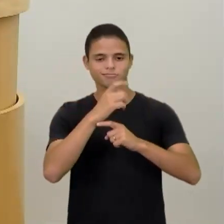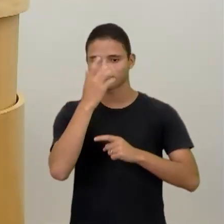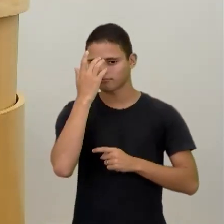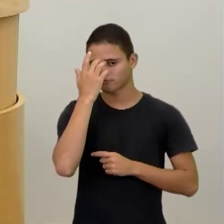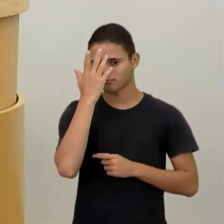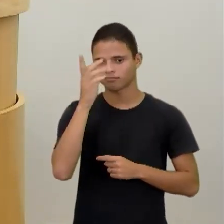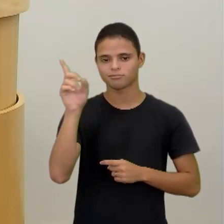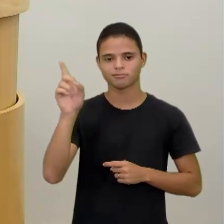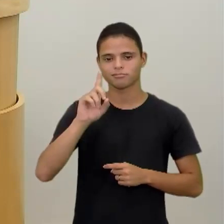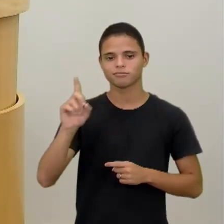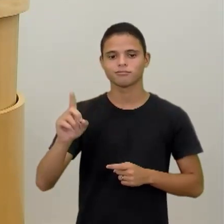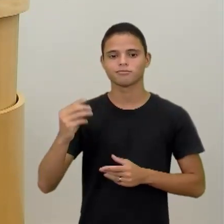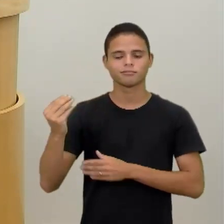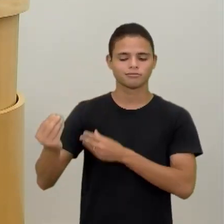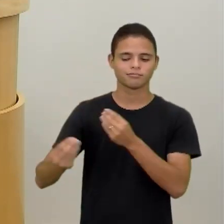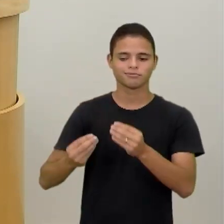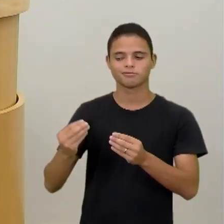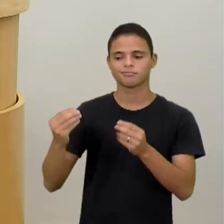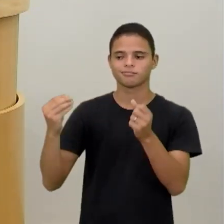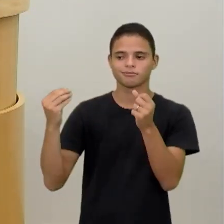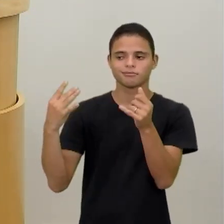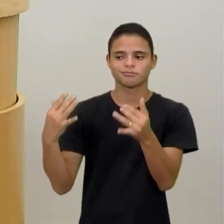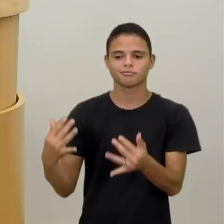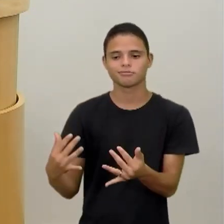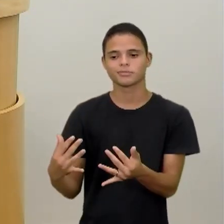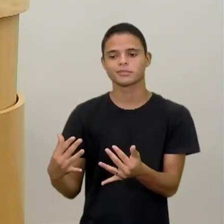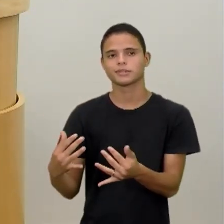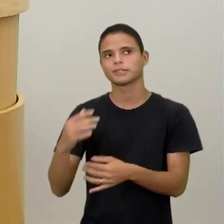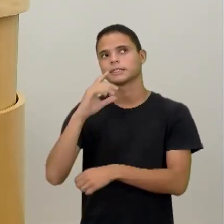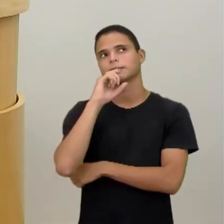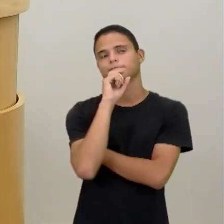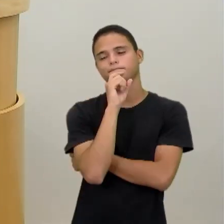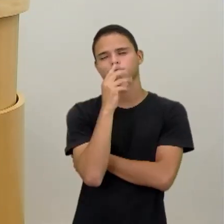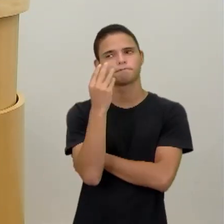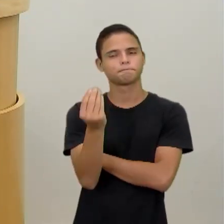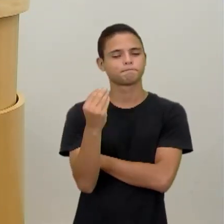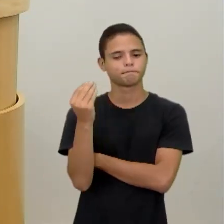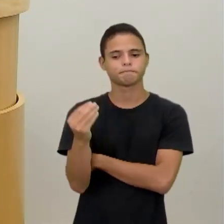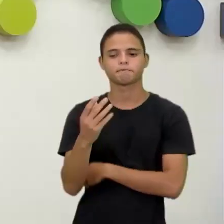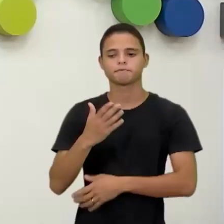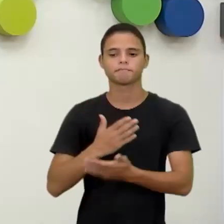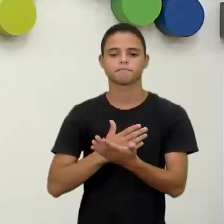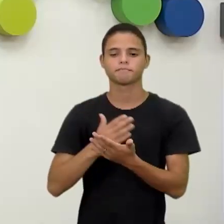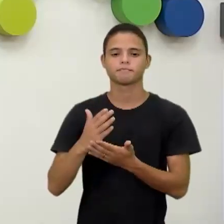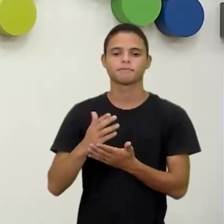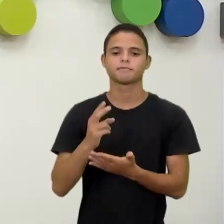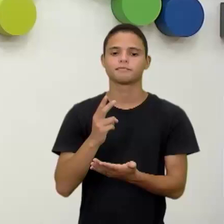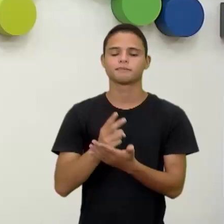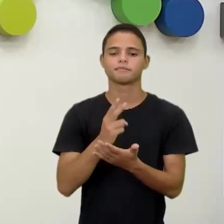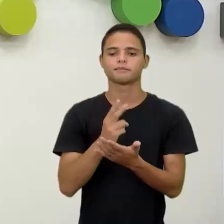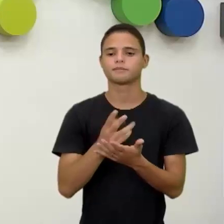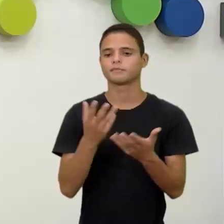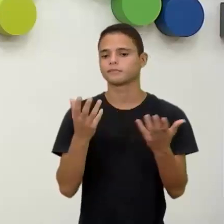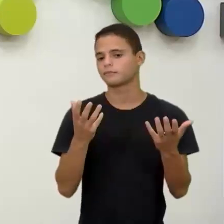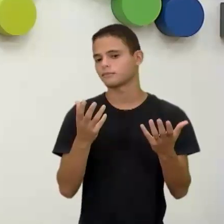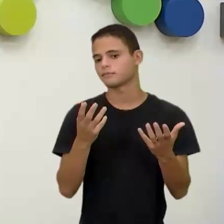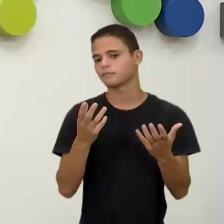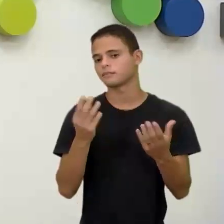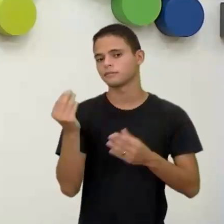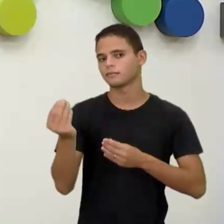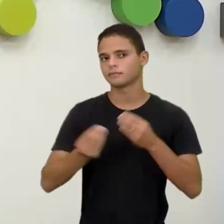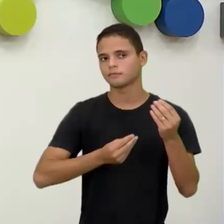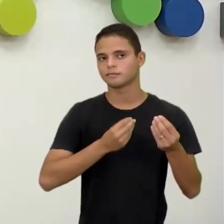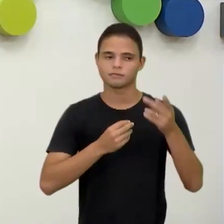uma dificuldade o tempo todo, né? Fala um pouco sobre você. Aí você já começa a pensar, e agora? Como que eu começo, né? A gente sempre tem aquela... Como o outro